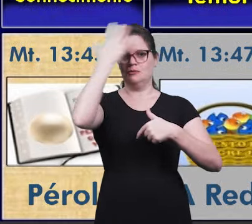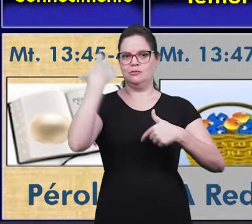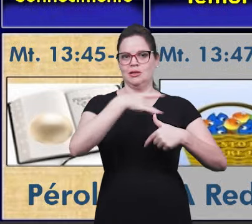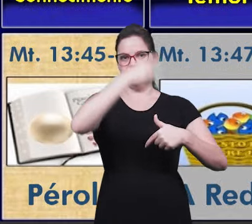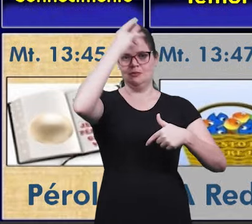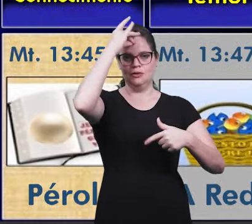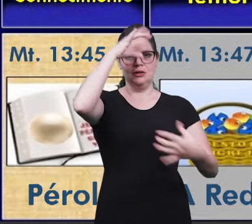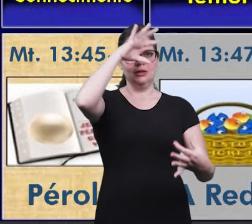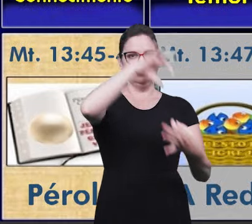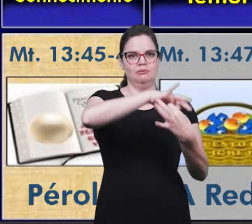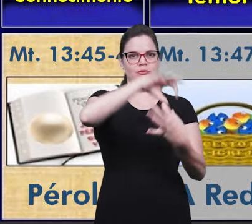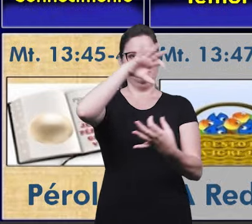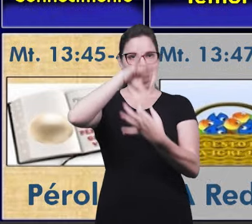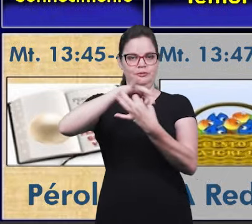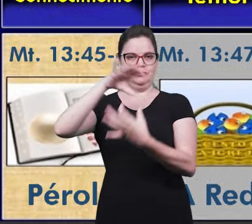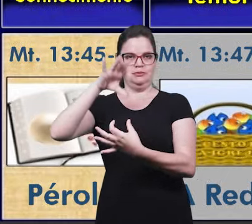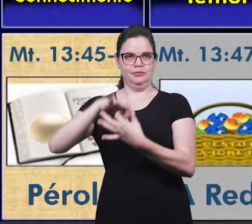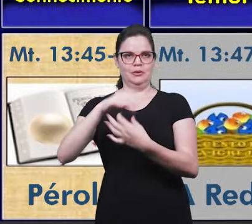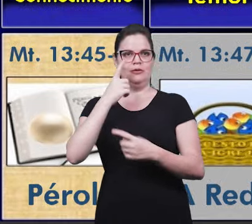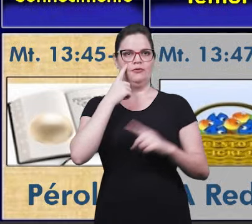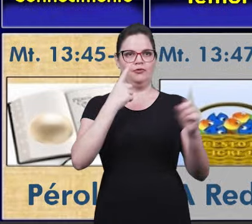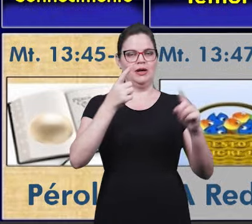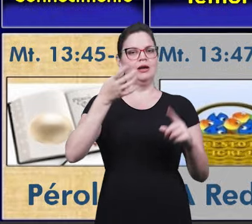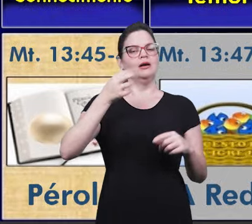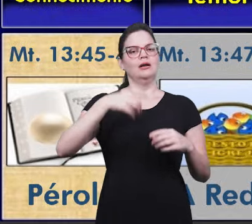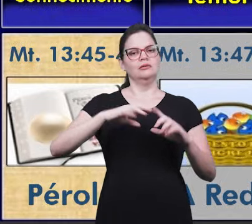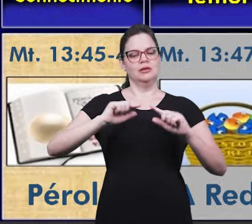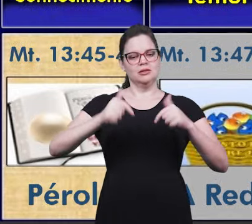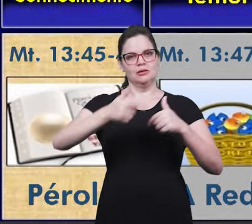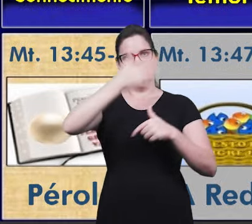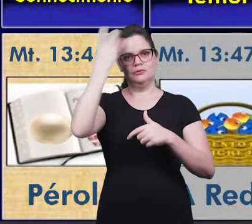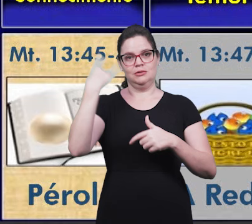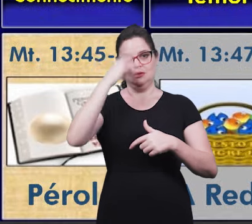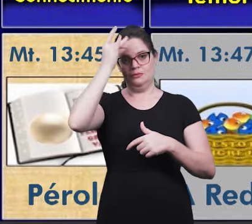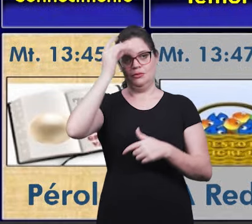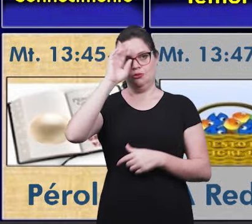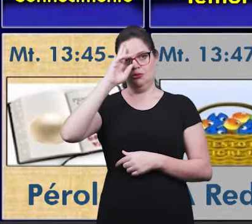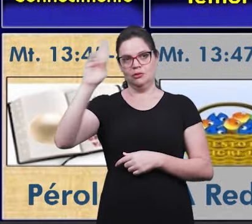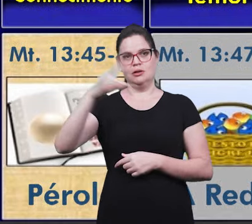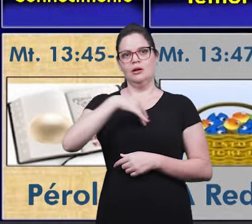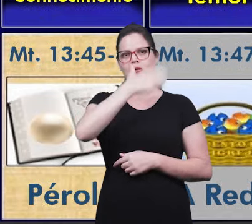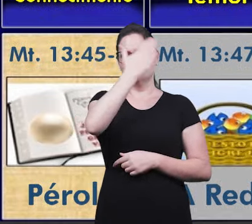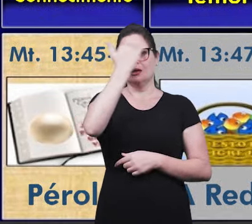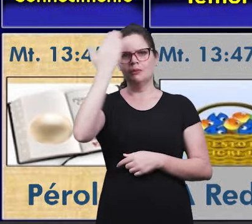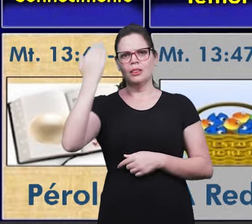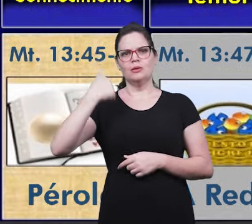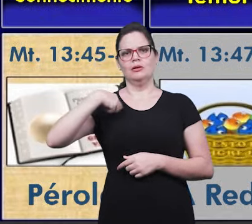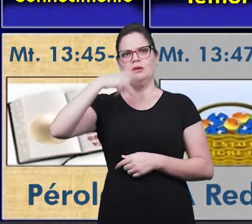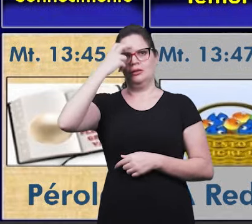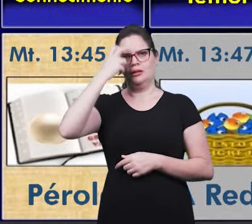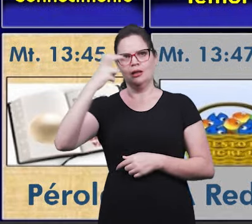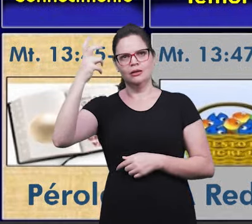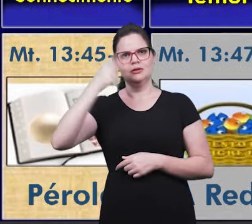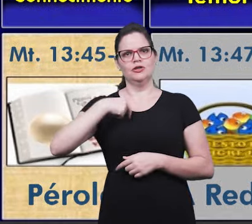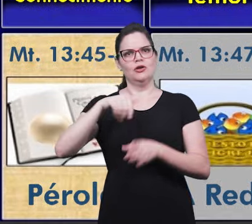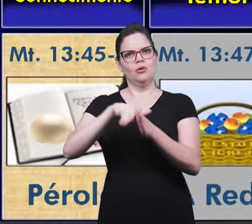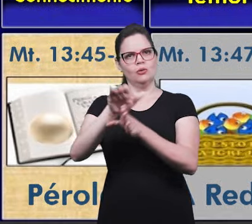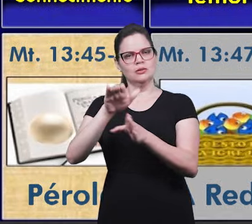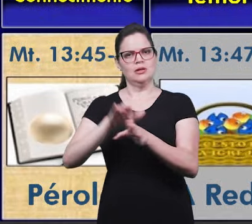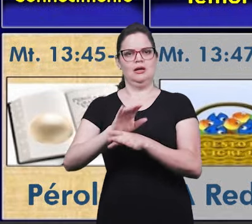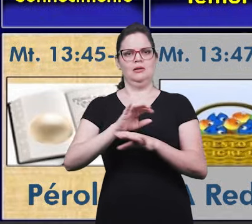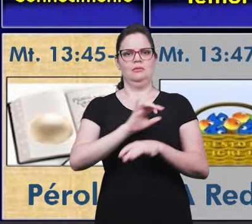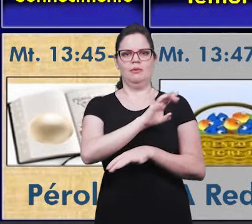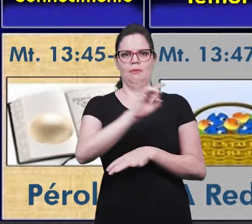11, verso 2, que são o Espírito do Senhor, o Espírito de sabedoria, e cada operação do Espírito Santo está ligada a